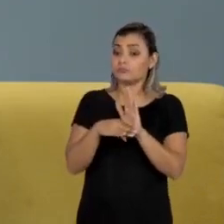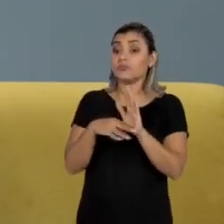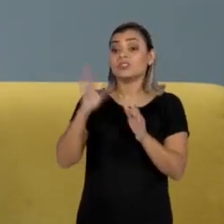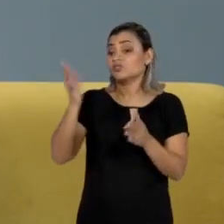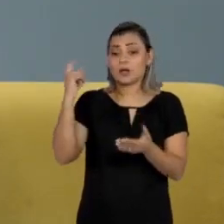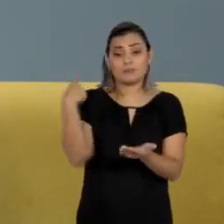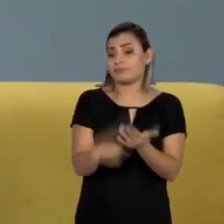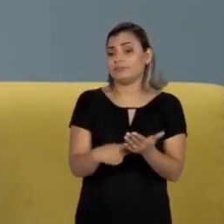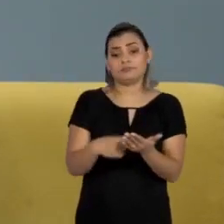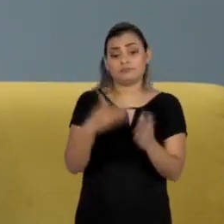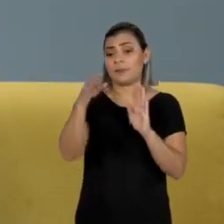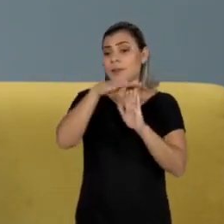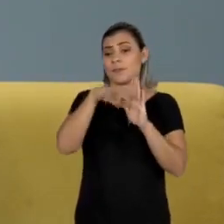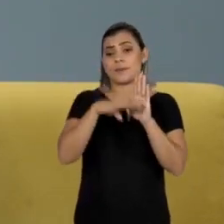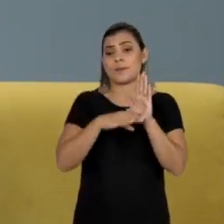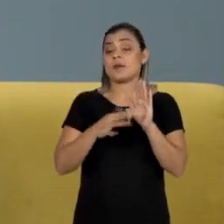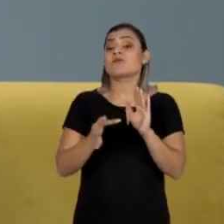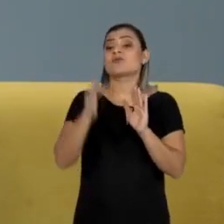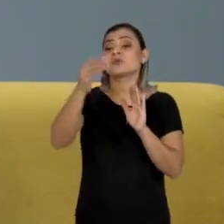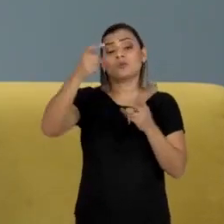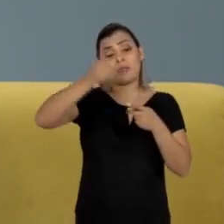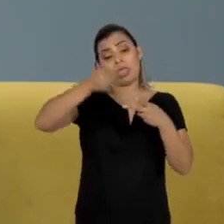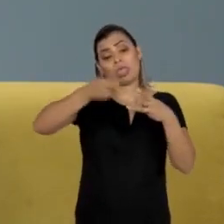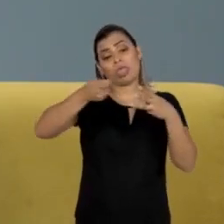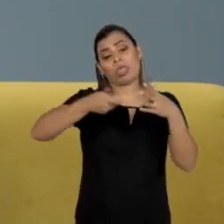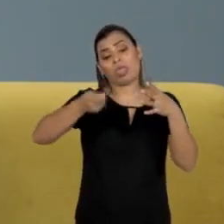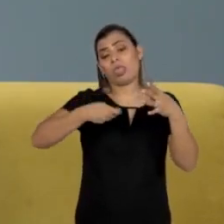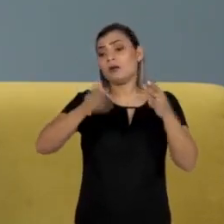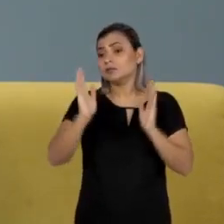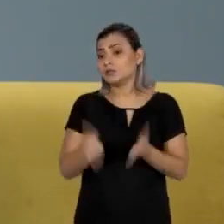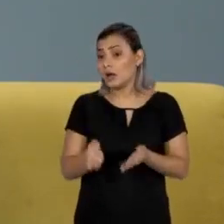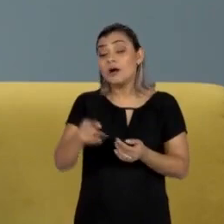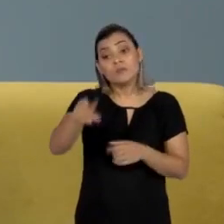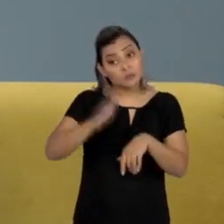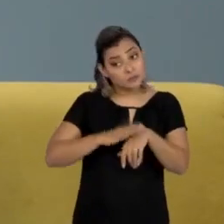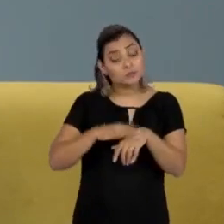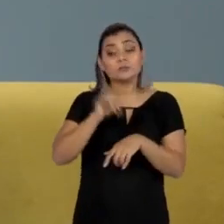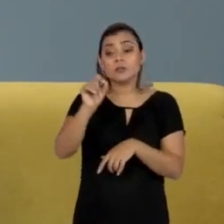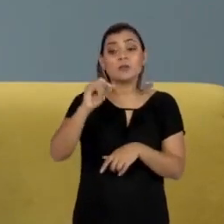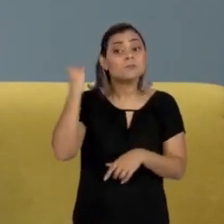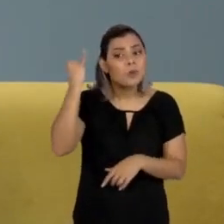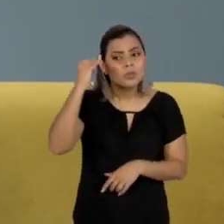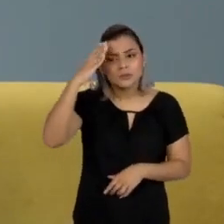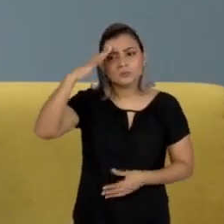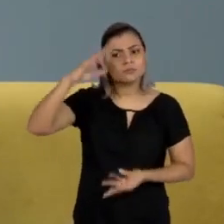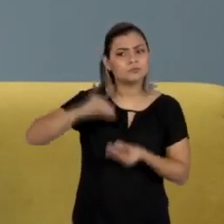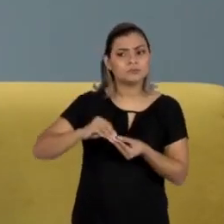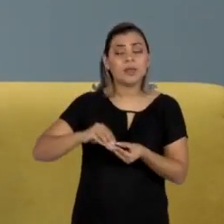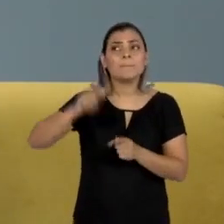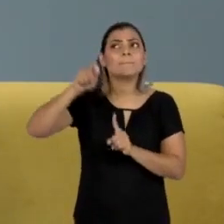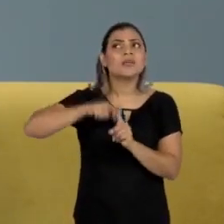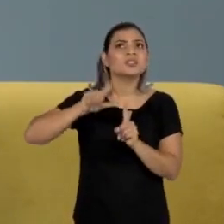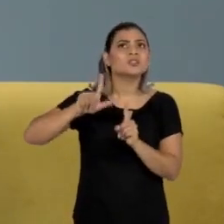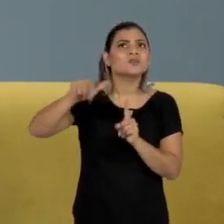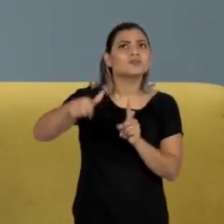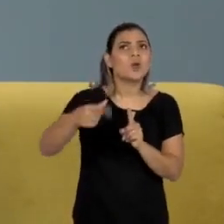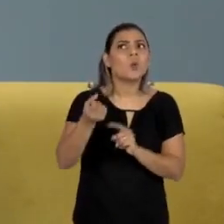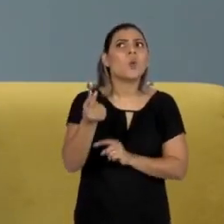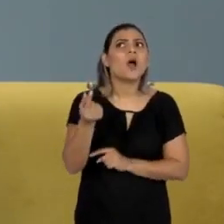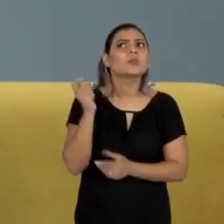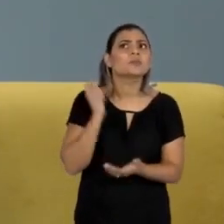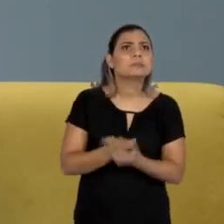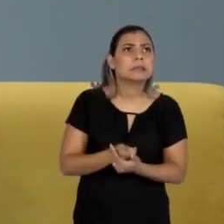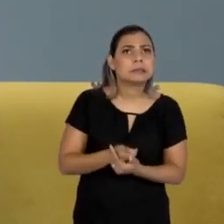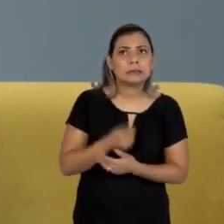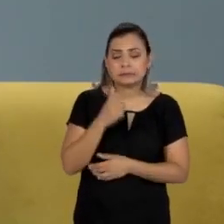renda futura, então é uma dívida que você assumiu. Então é muito importante que você entenda qual que é a sua fatura programada para o mês que vem, quanto que já